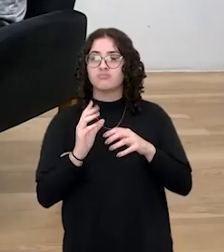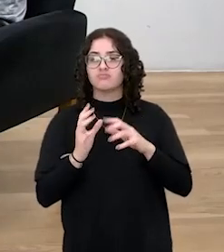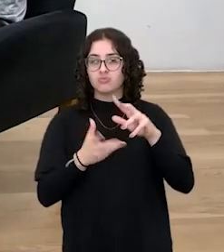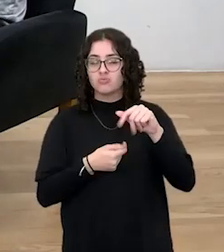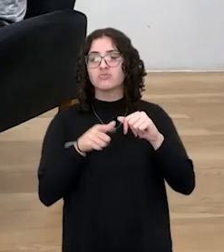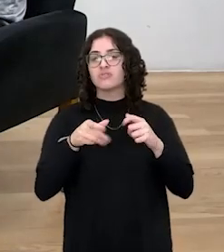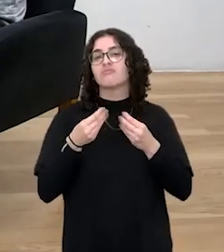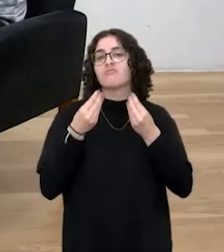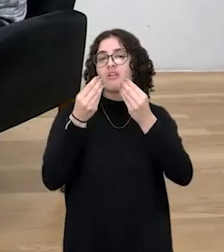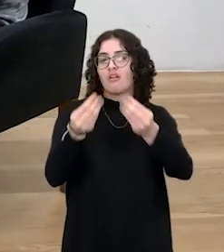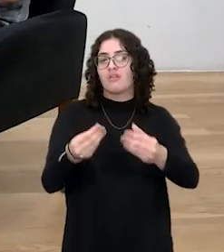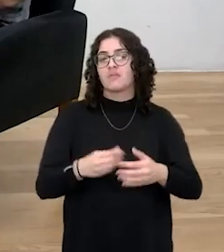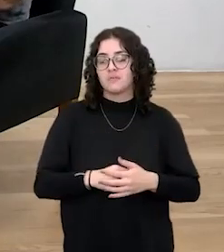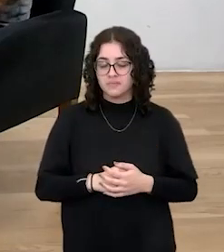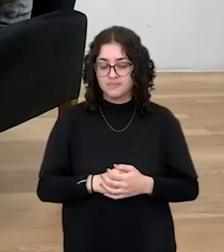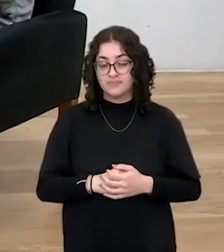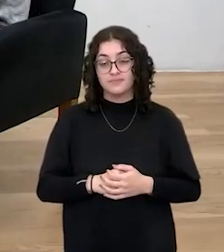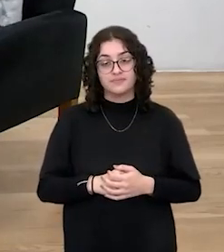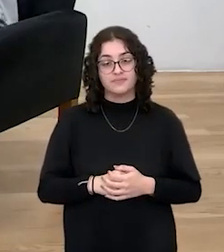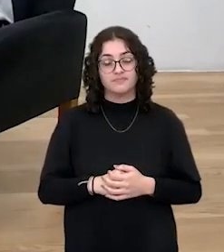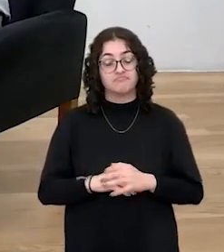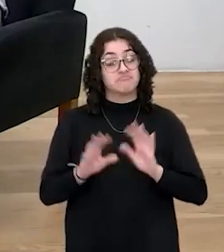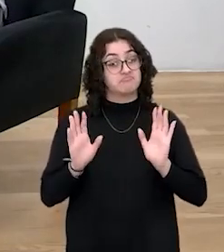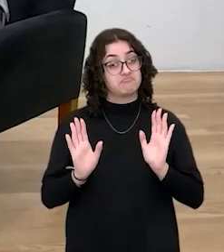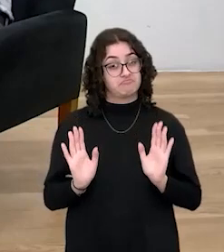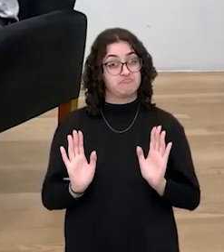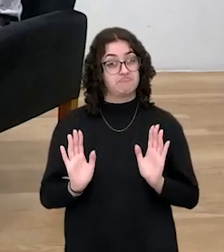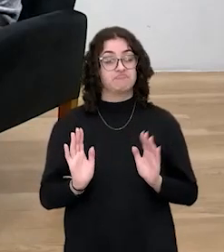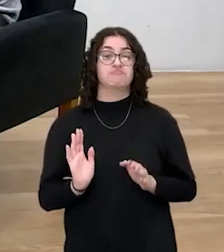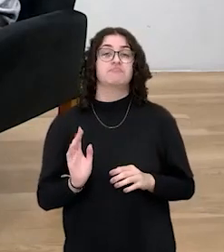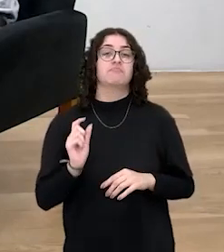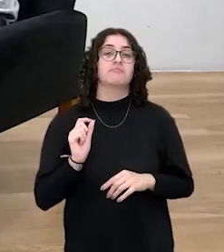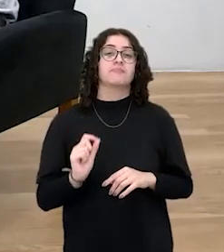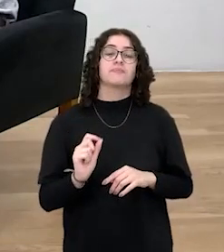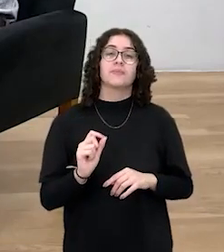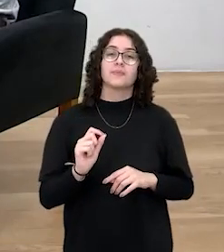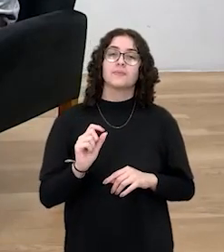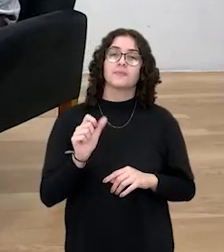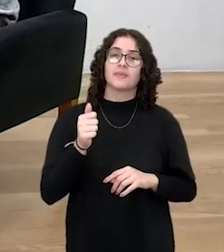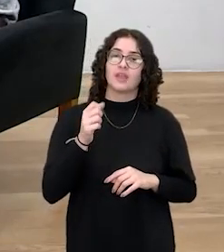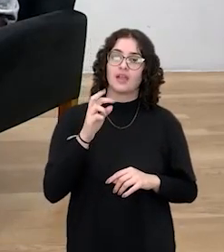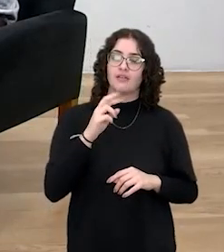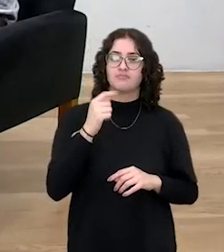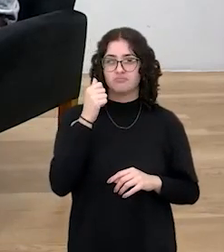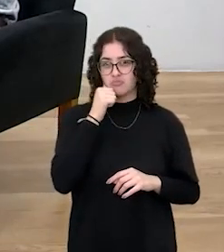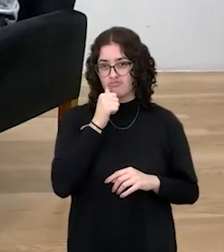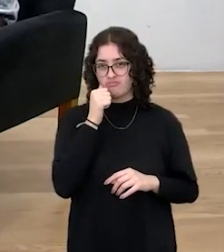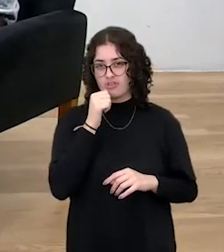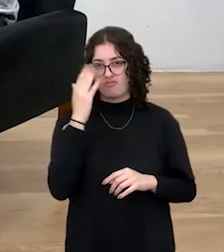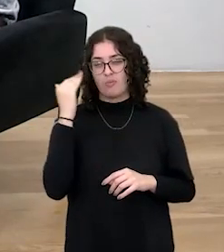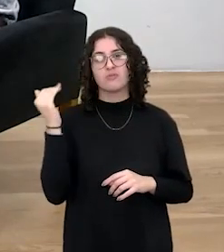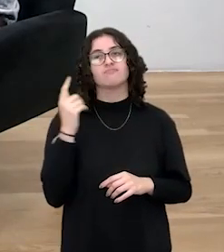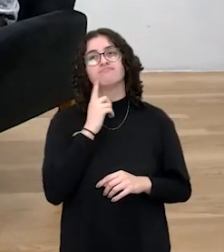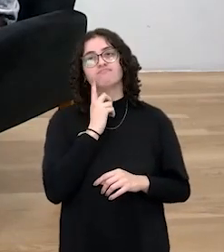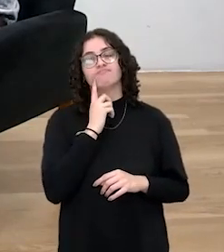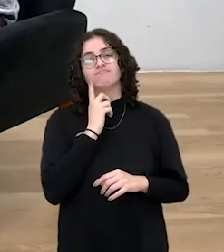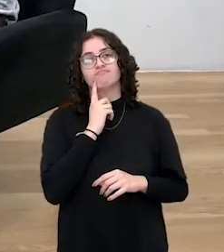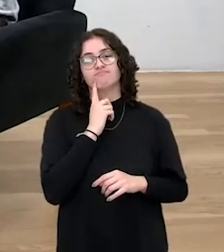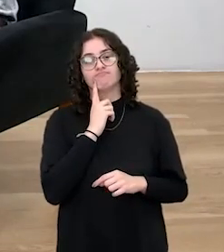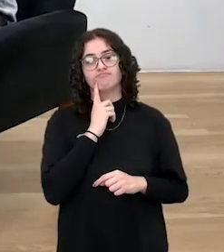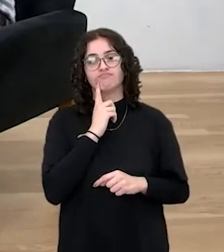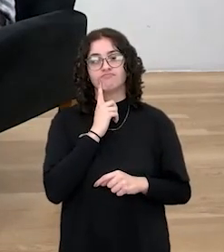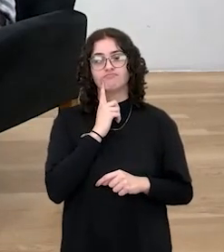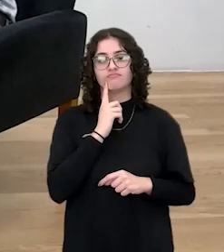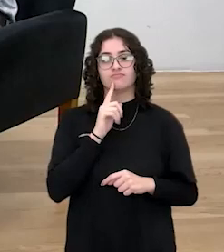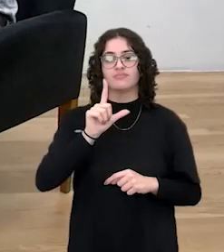internacional você daria? Olha, atriz, eu vou pensar na... Vou pensar